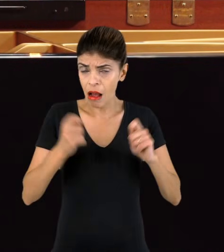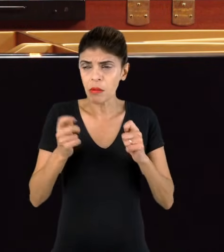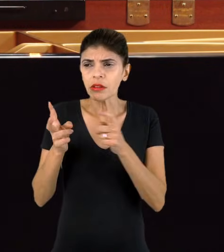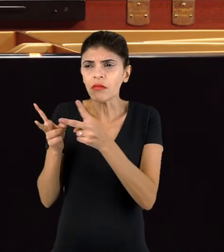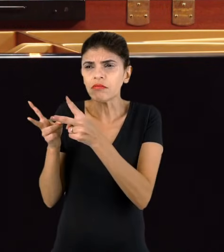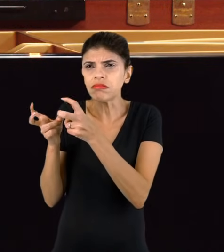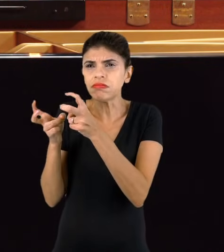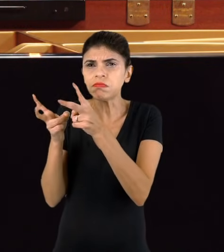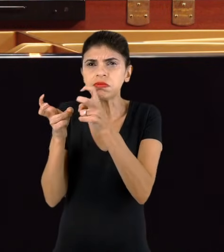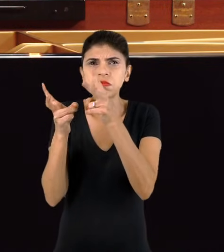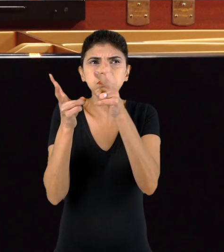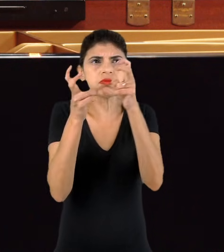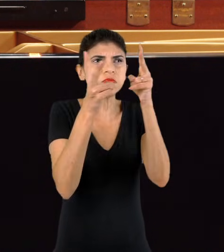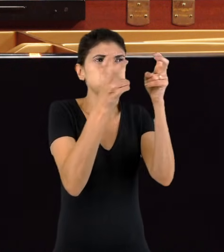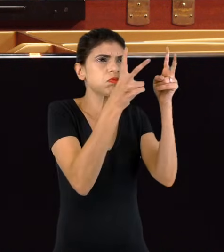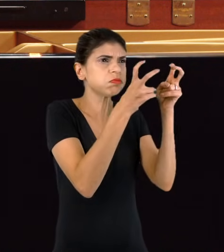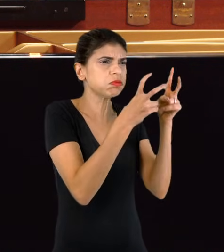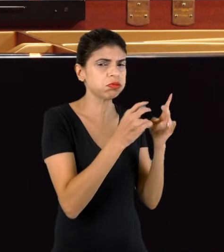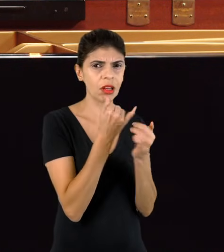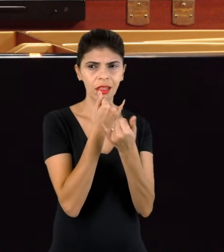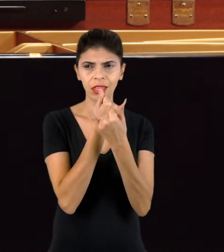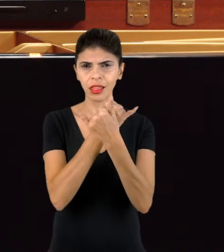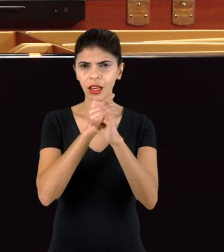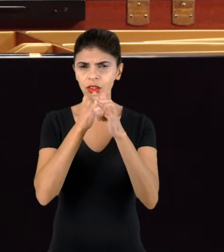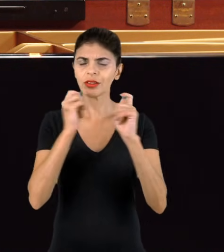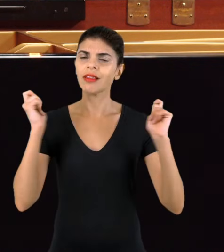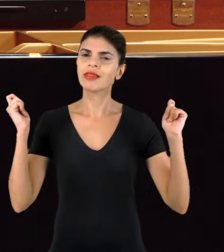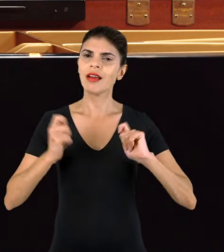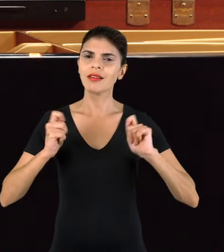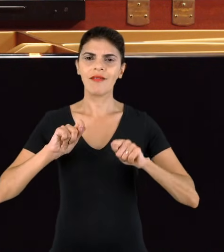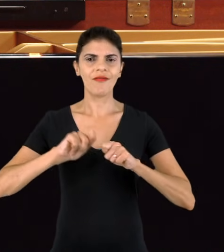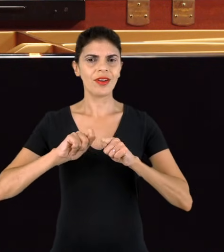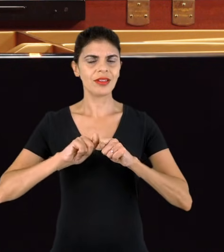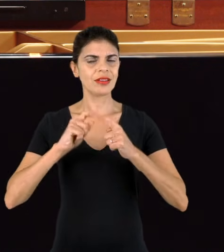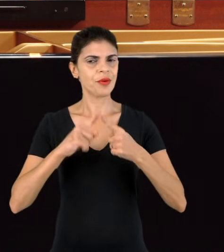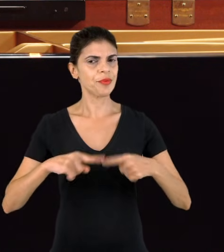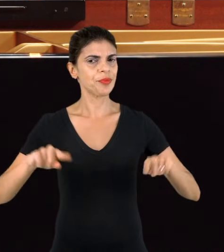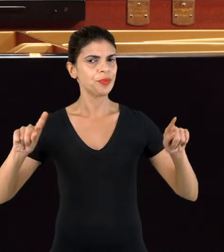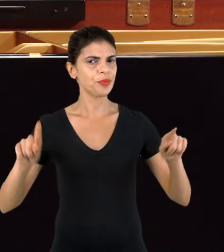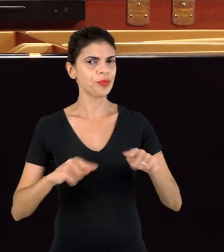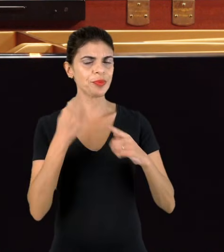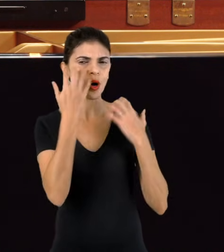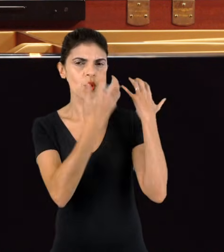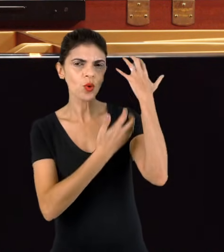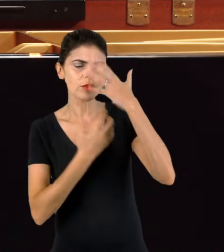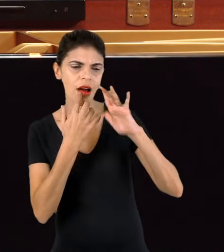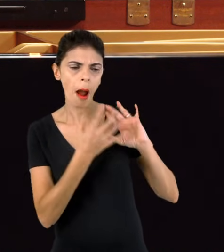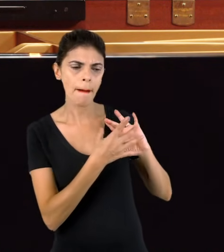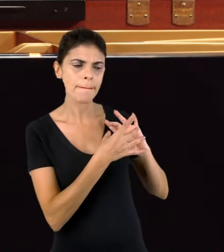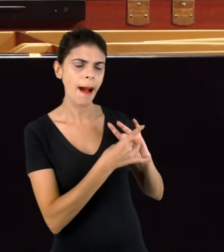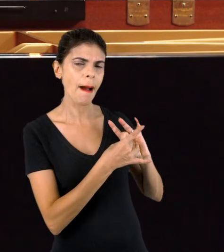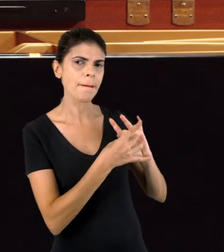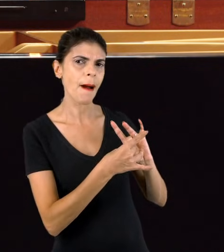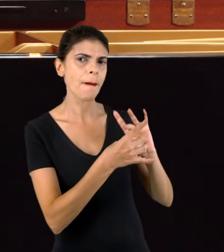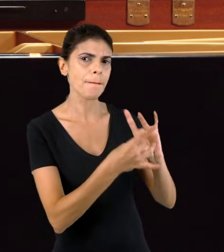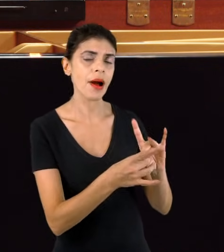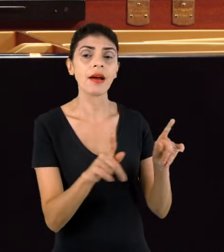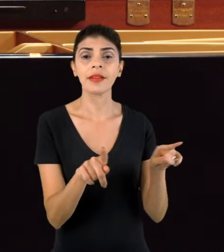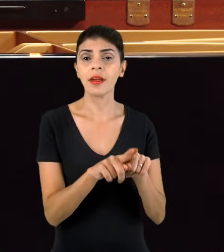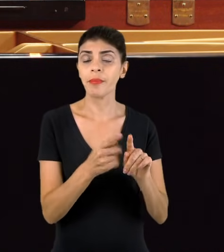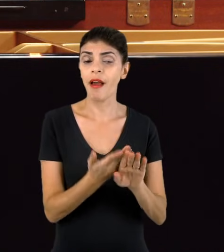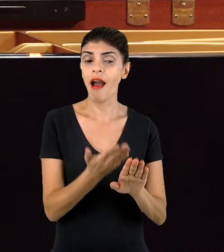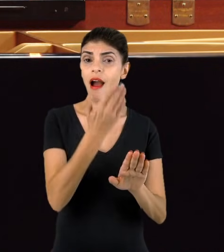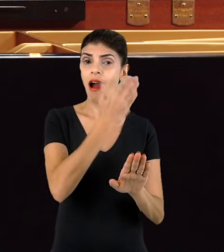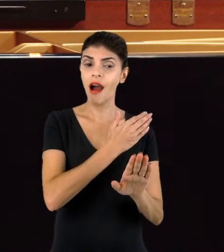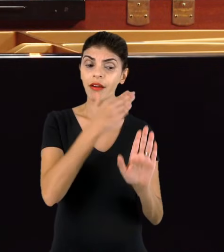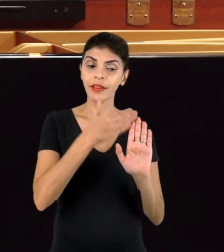capacidade de captar essas coisas, essa energia, a gente pode fazer uma música do agora, que vai estar aliada com o que veio antes e que vai estar aliada